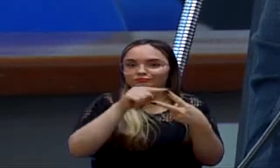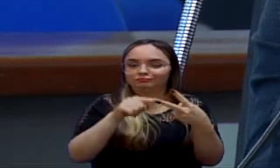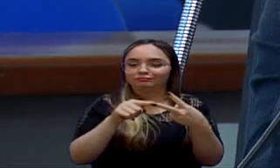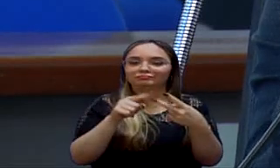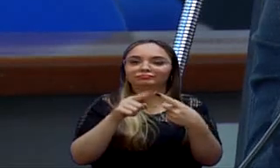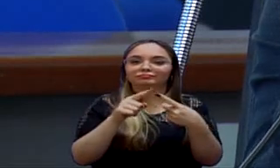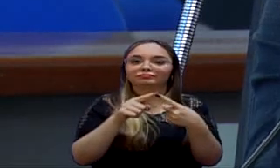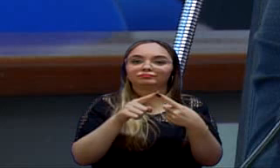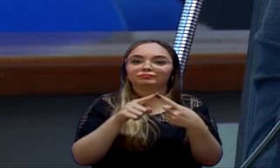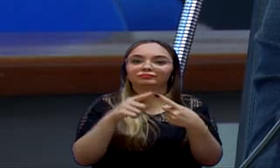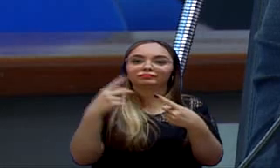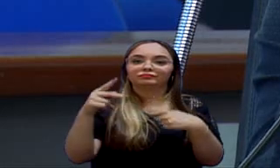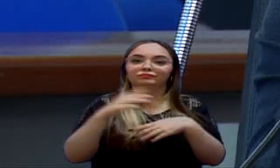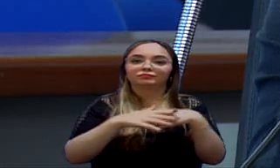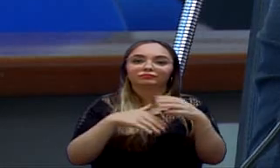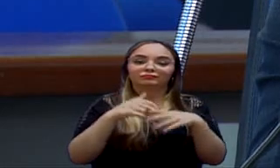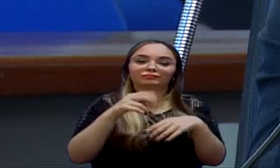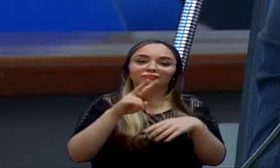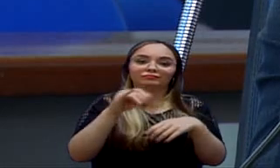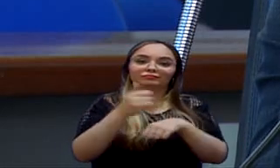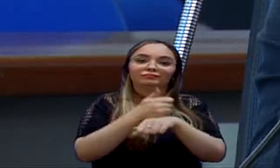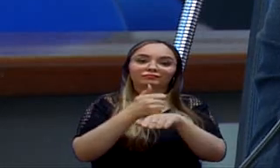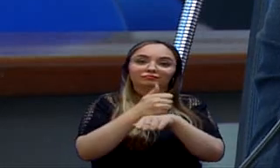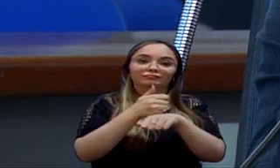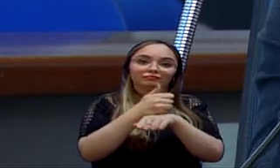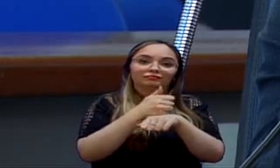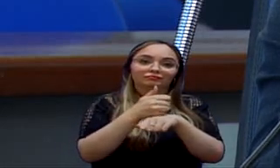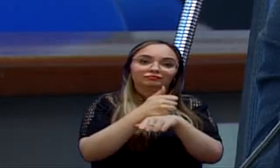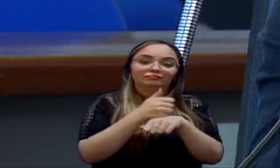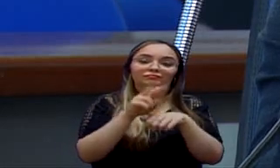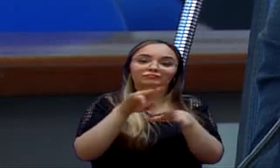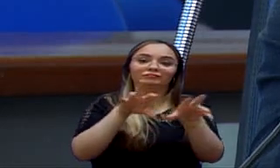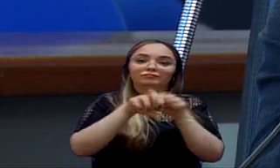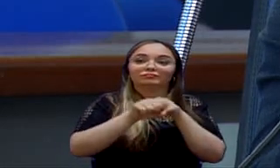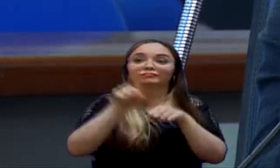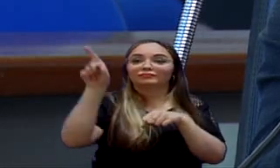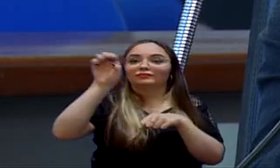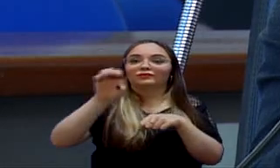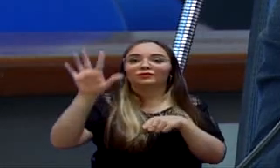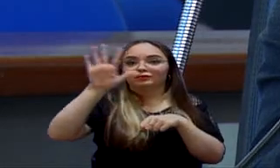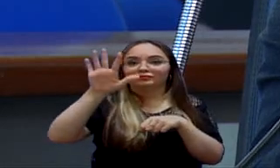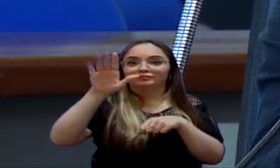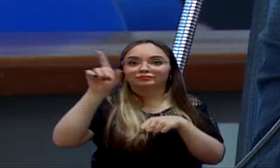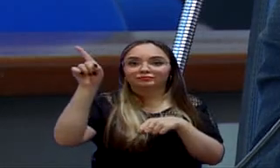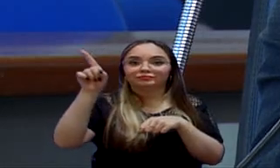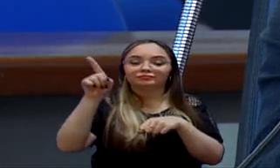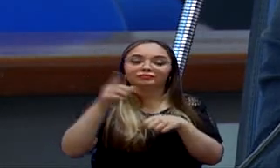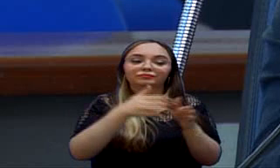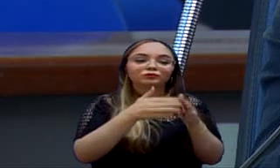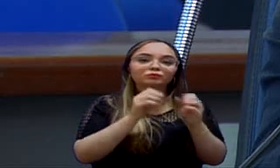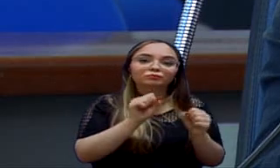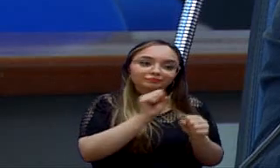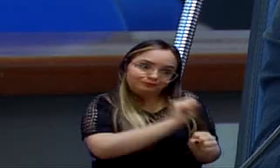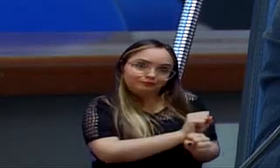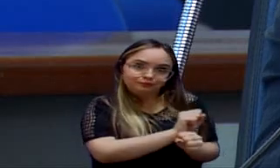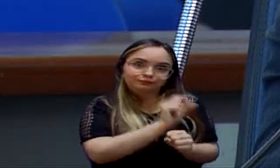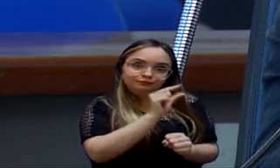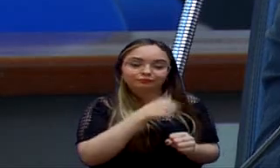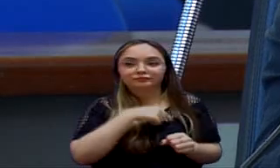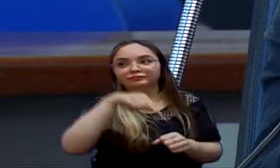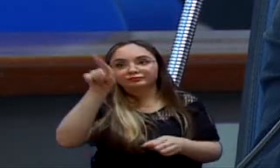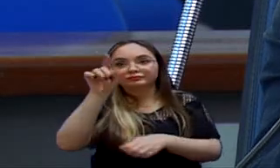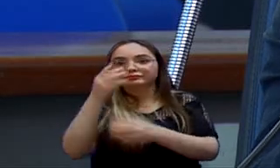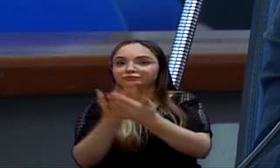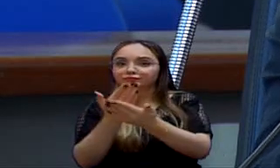uma profissional que vai fazer uma pós-graduação na Europa no exterior e ela não pedidos nessa meta mas suspensão temporária mas